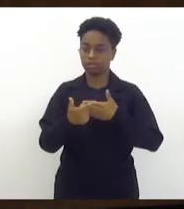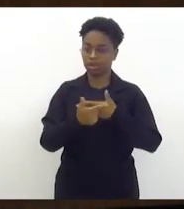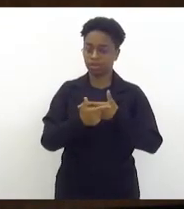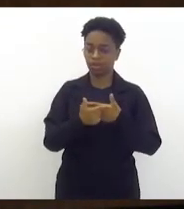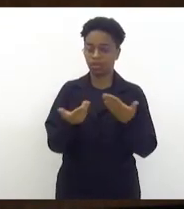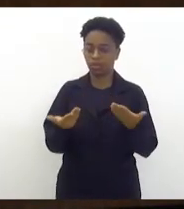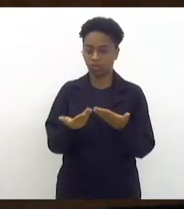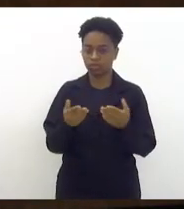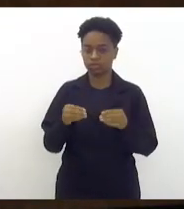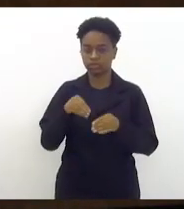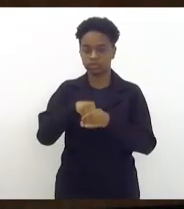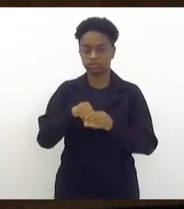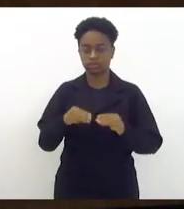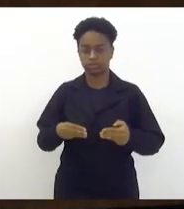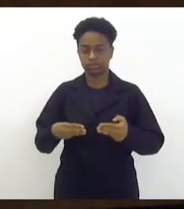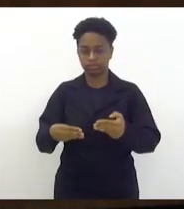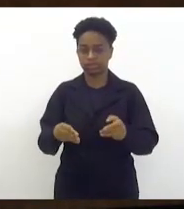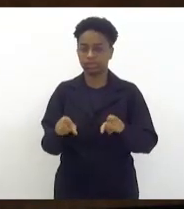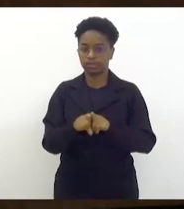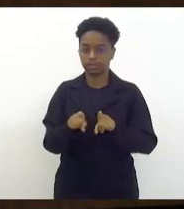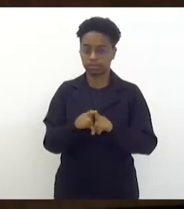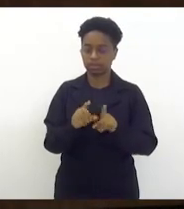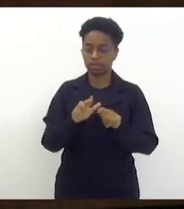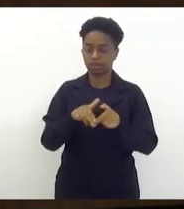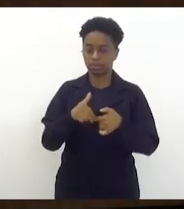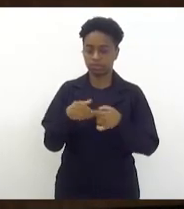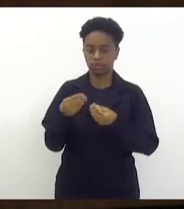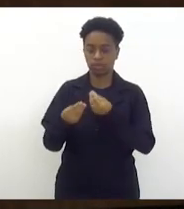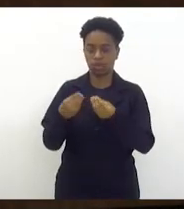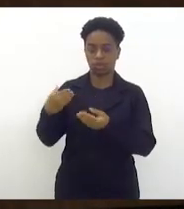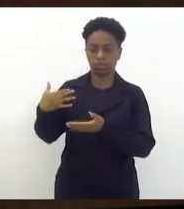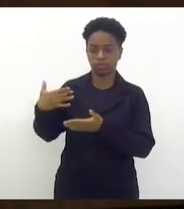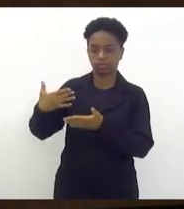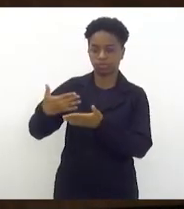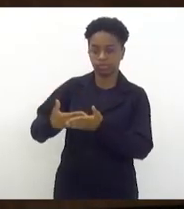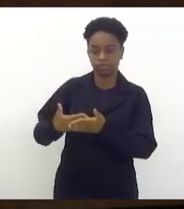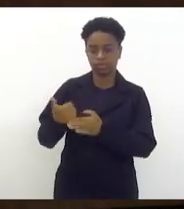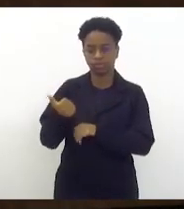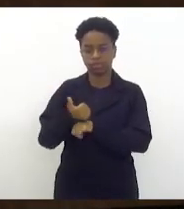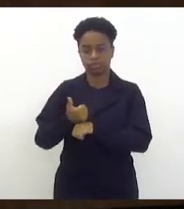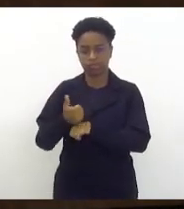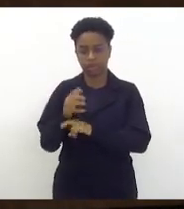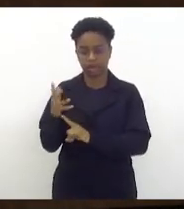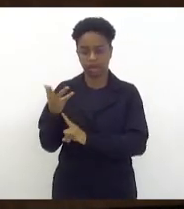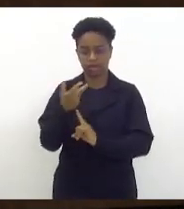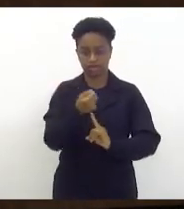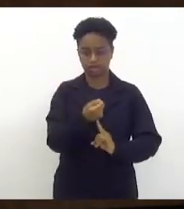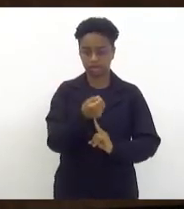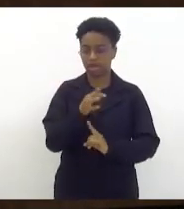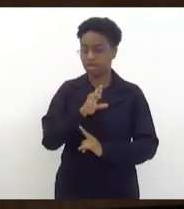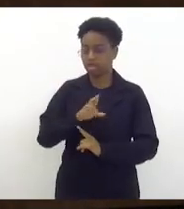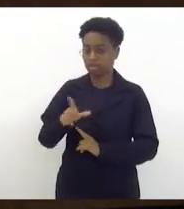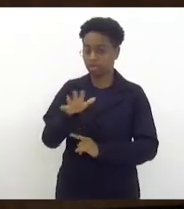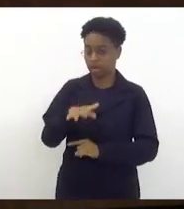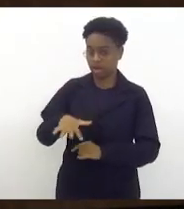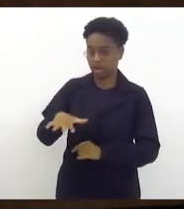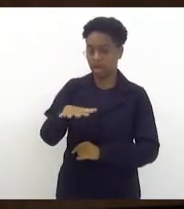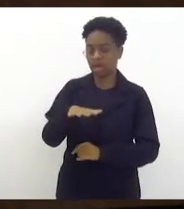no Ministério, mas também pela sua carreira artística. Não é uma técnica que ocupa um